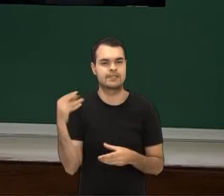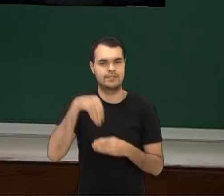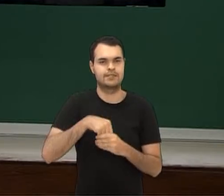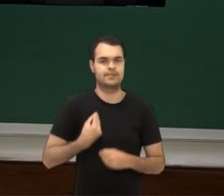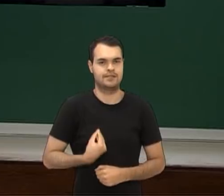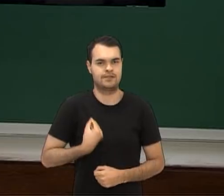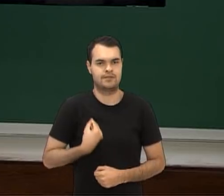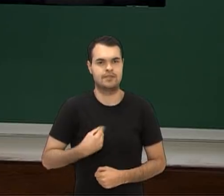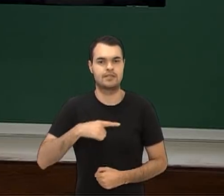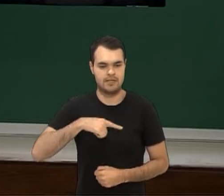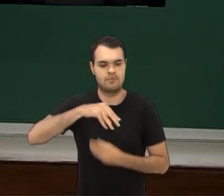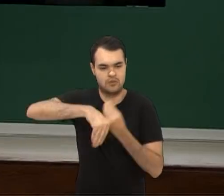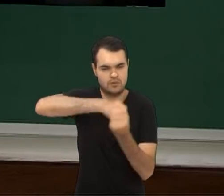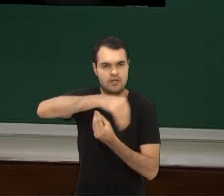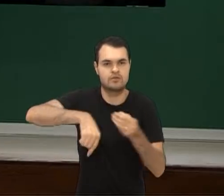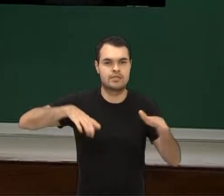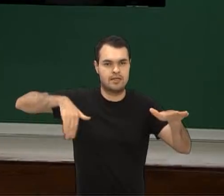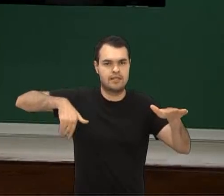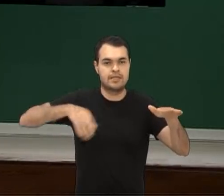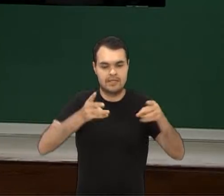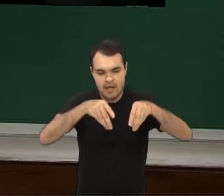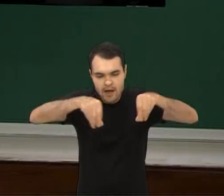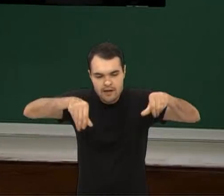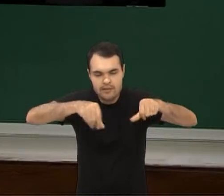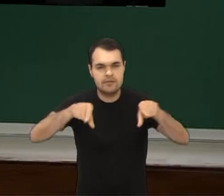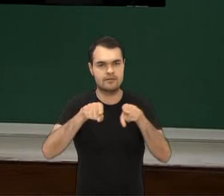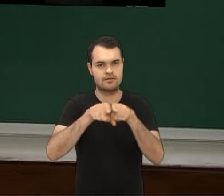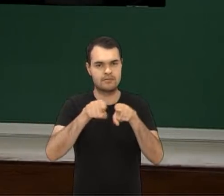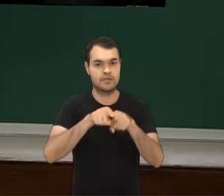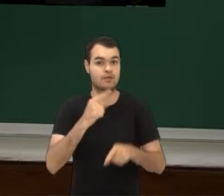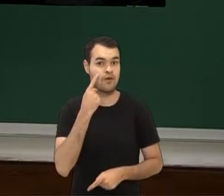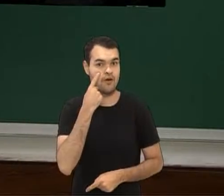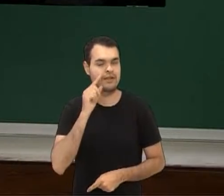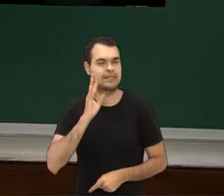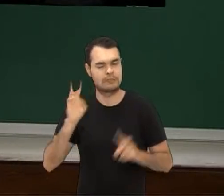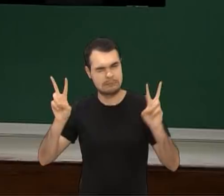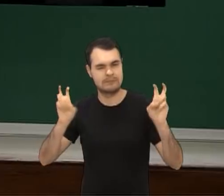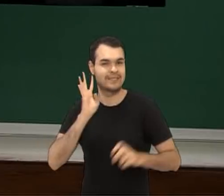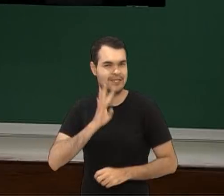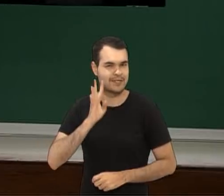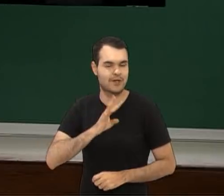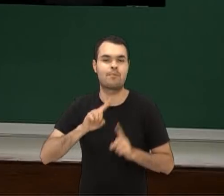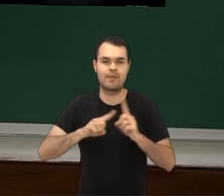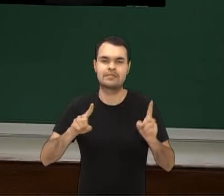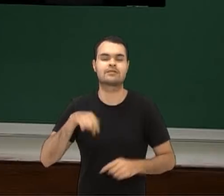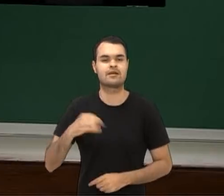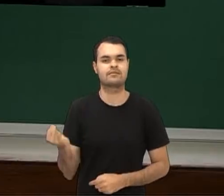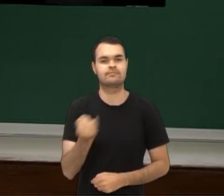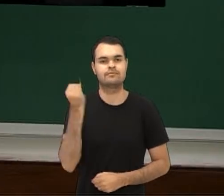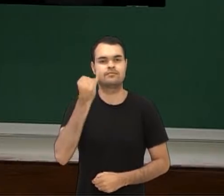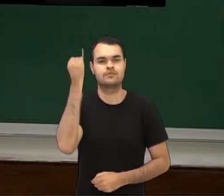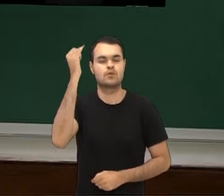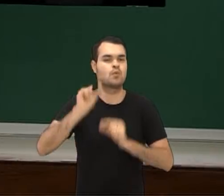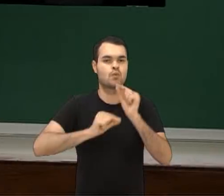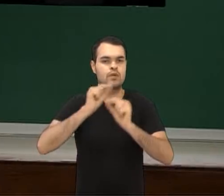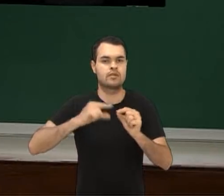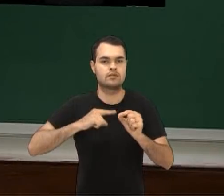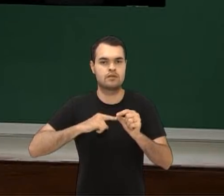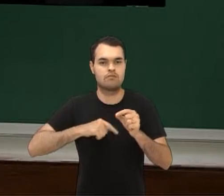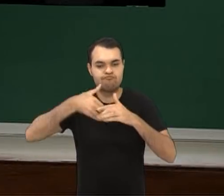na areia. E olha que legal, legal entre aspas, né, pessoal? Mas é necessário uma